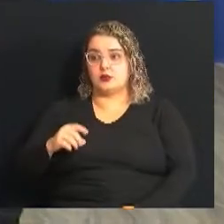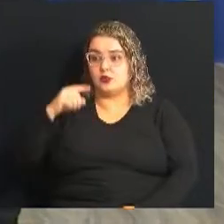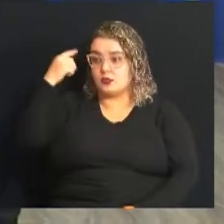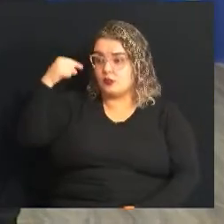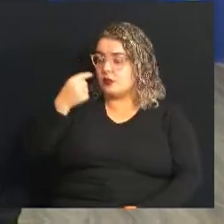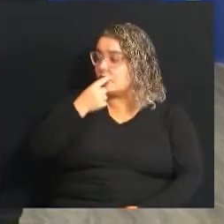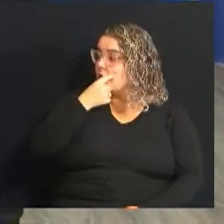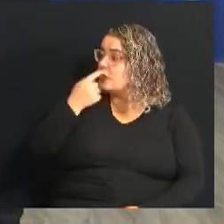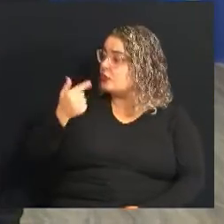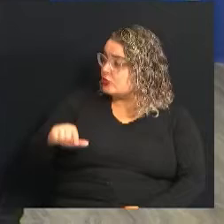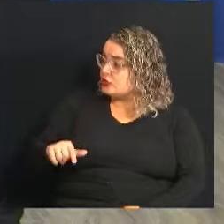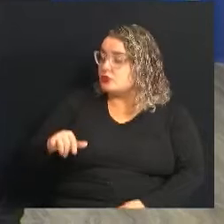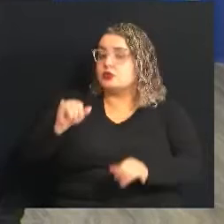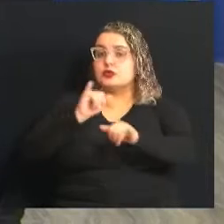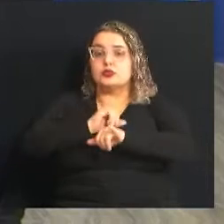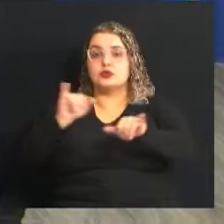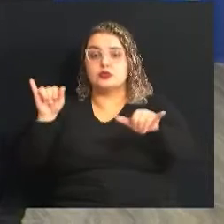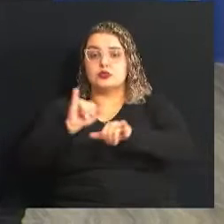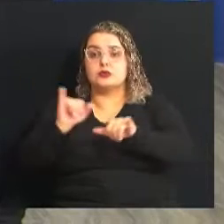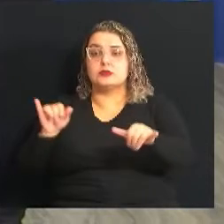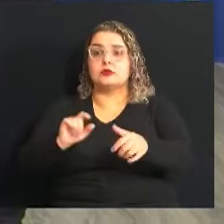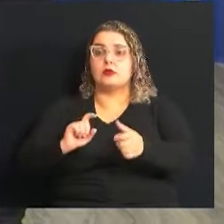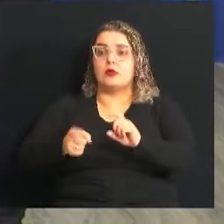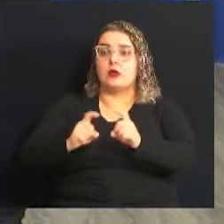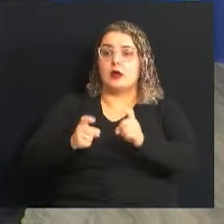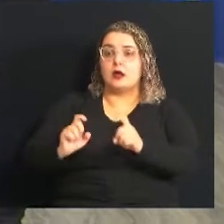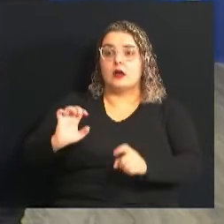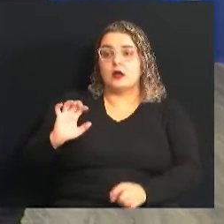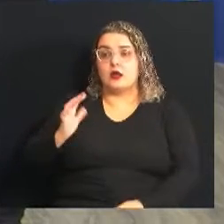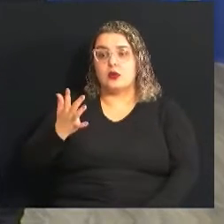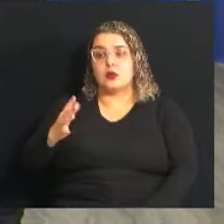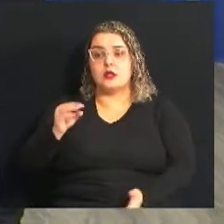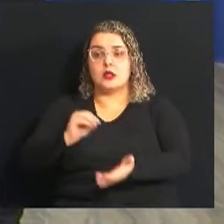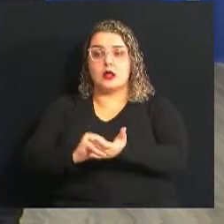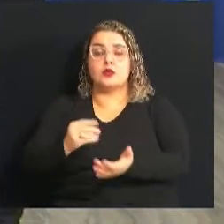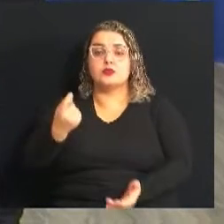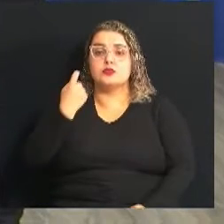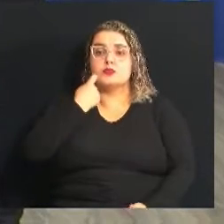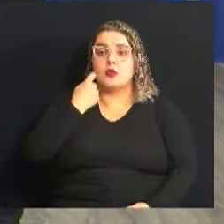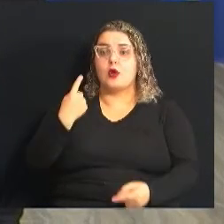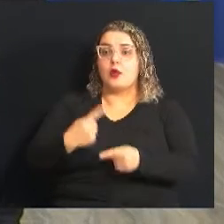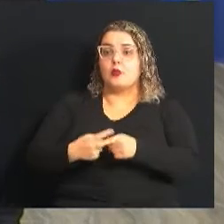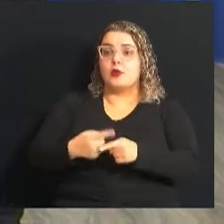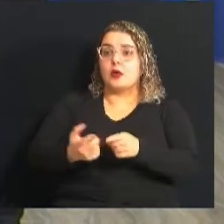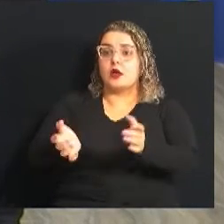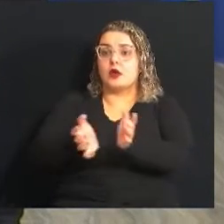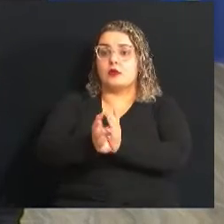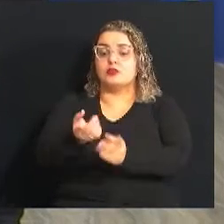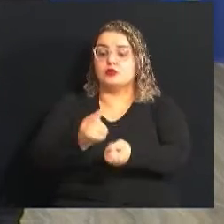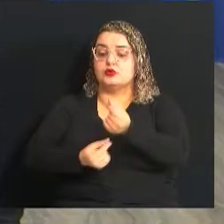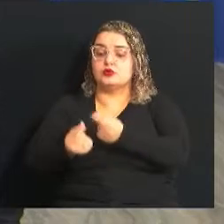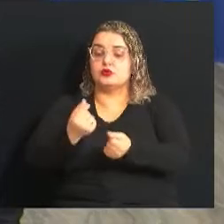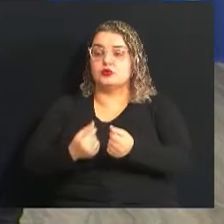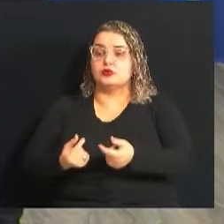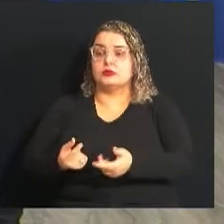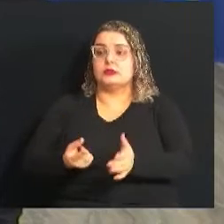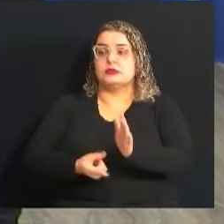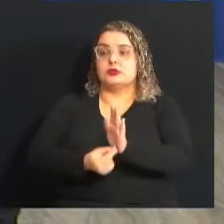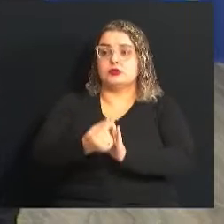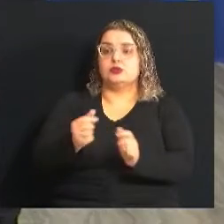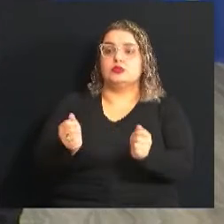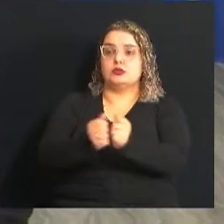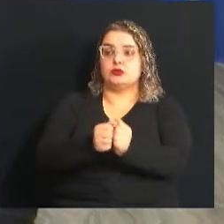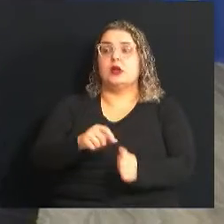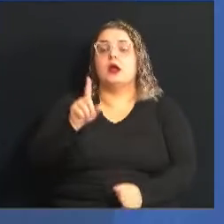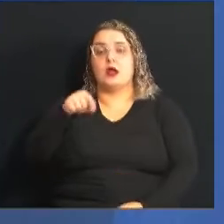continua repercutindo as reuniões que aconteceram na última sexta-feira, porque a Comissão de Finanças e Orçamento se reuniu. A Comissão